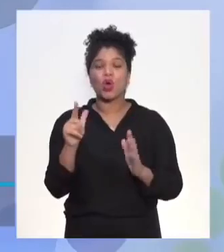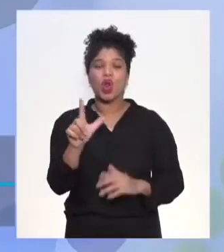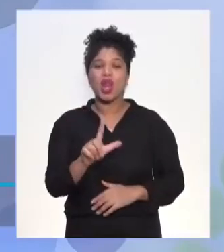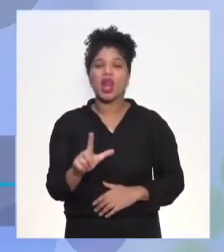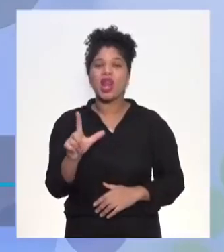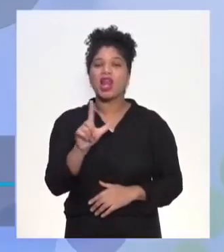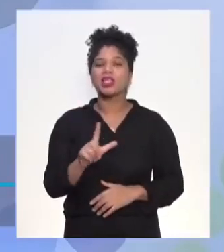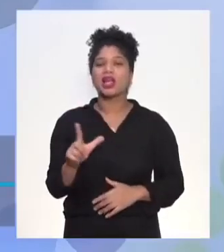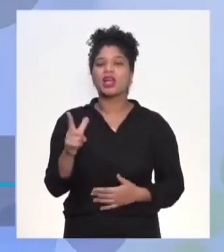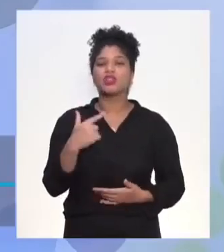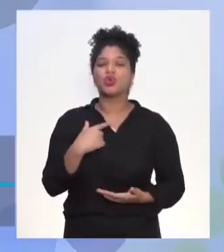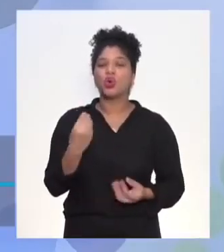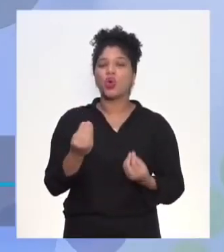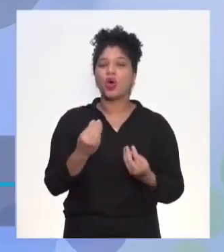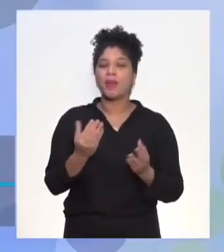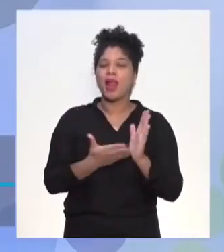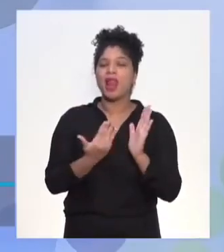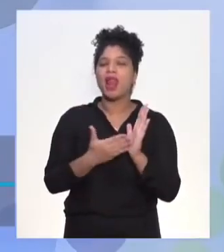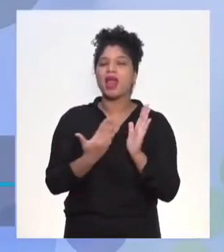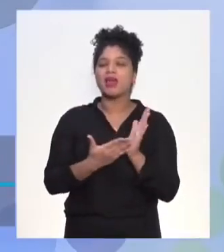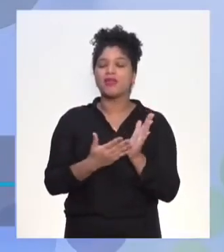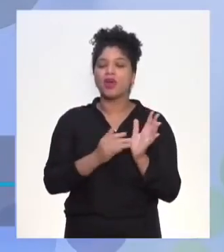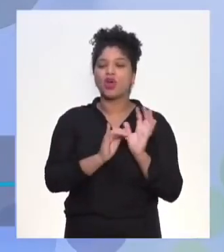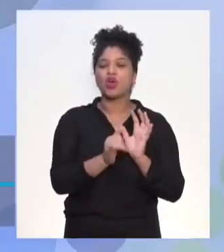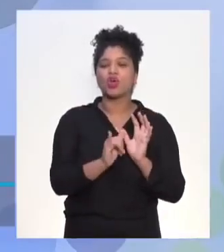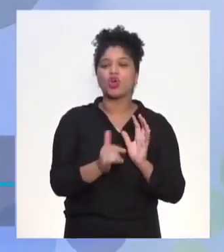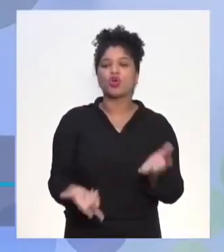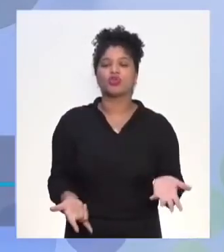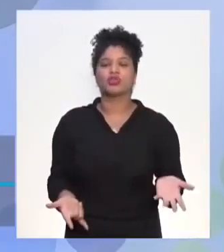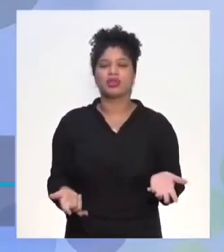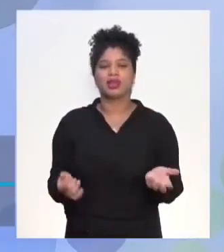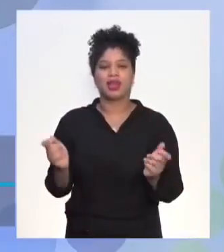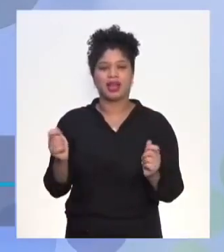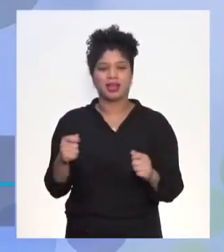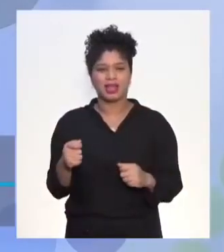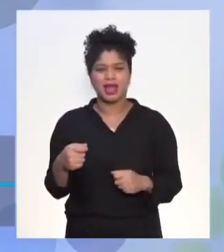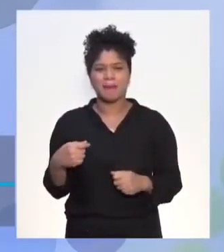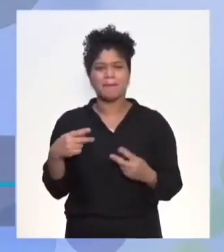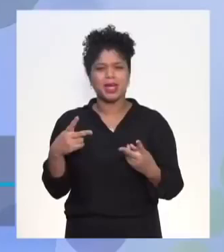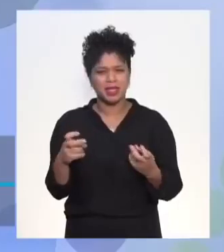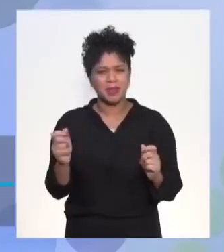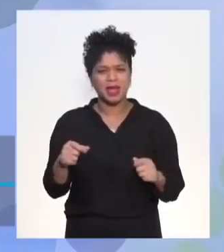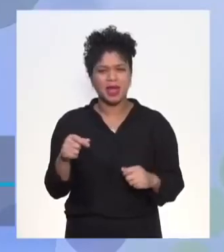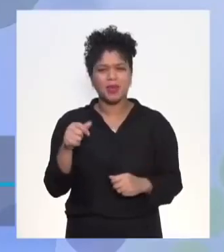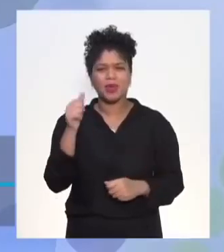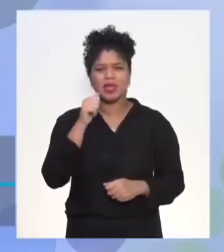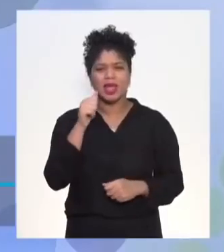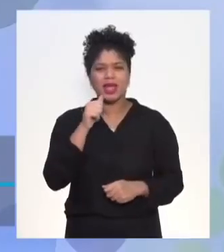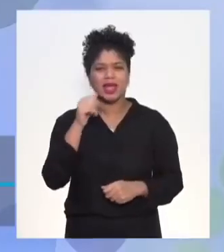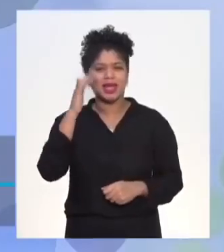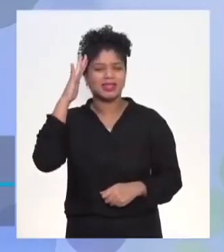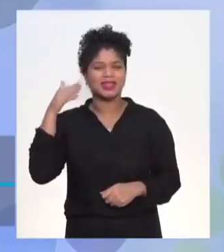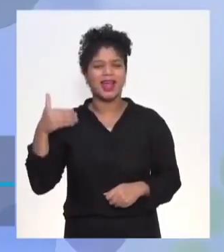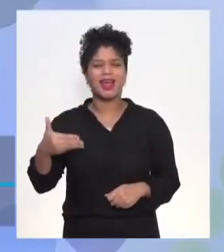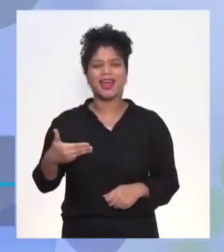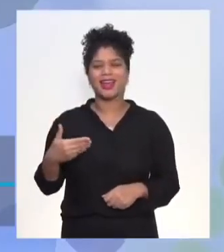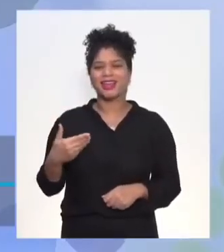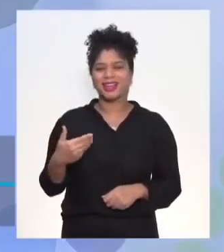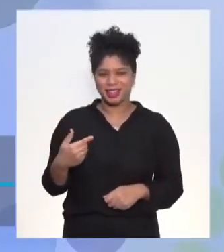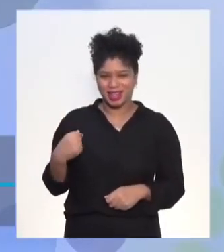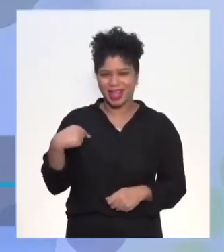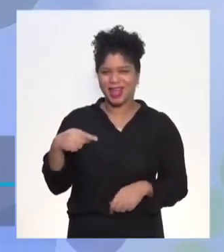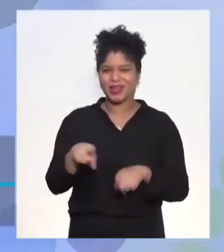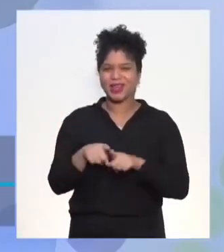romances, os contos, as crônicas, com um pouquinho do jeito que eu vejo, que a professora Tayana vê, né? Com esse olhar apaixonado que nós olhamos